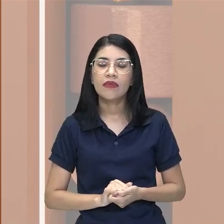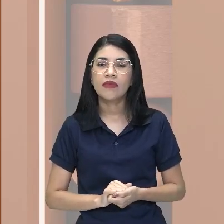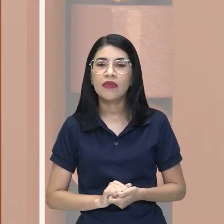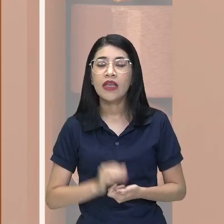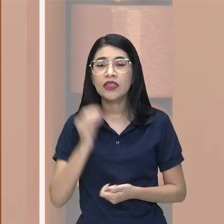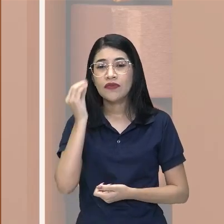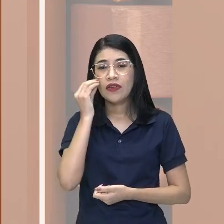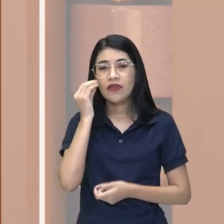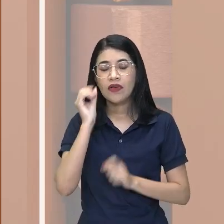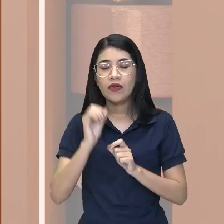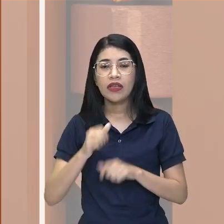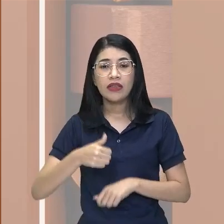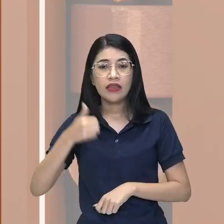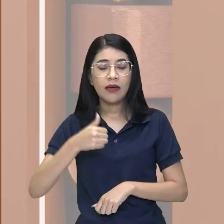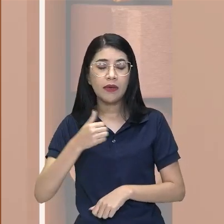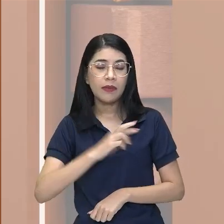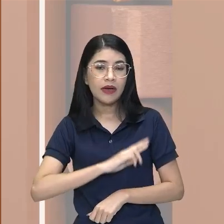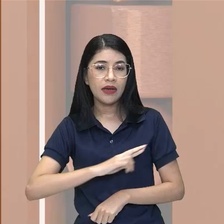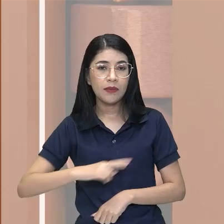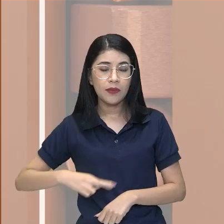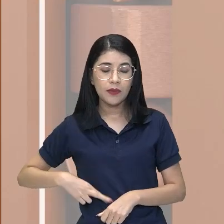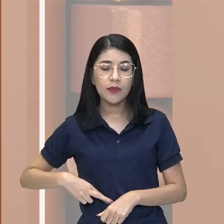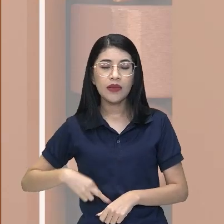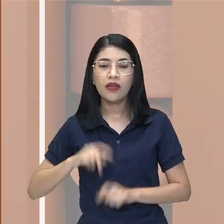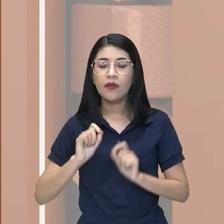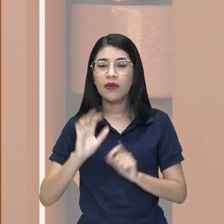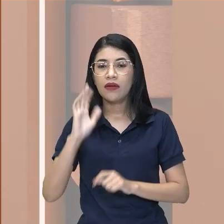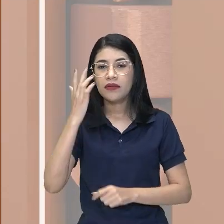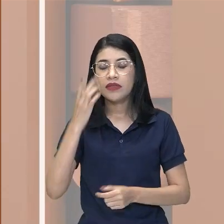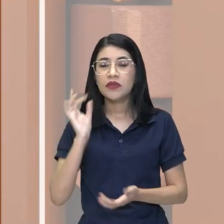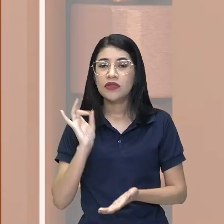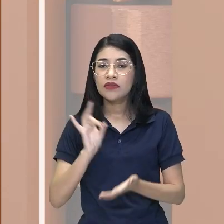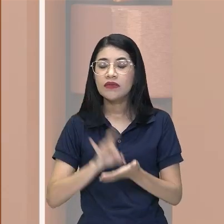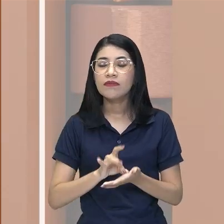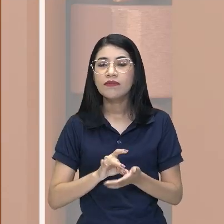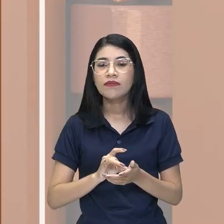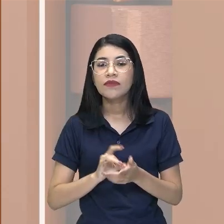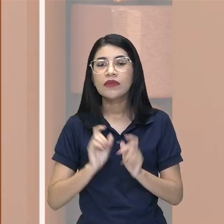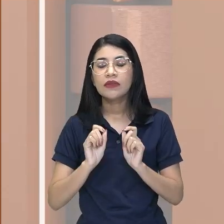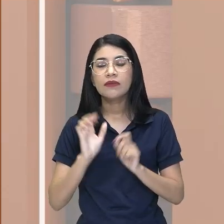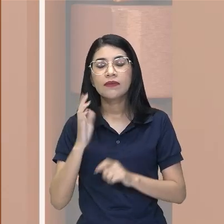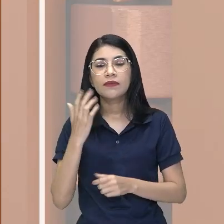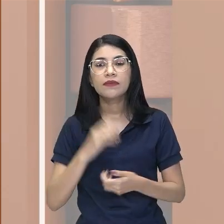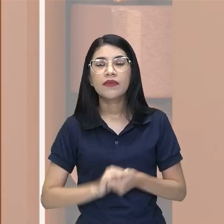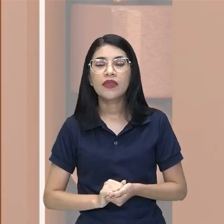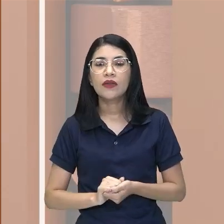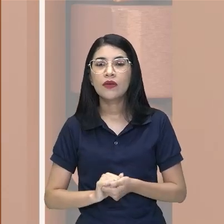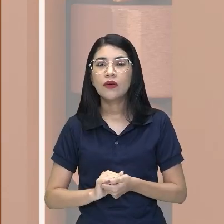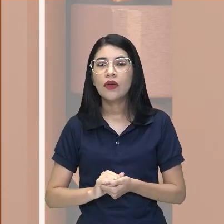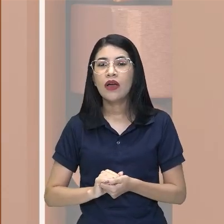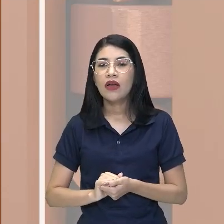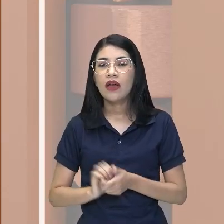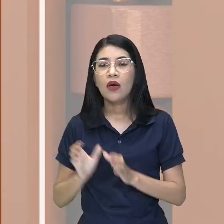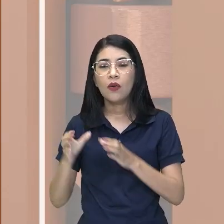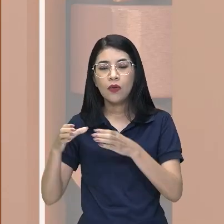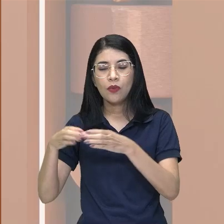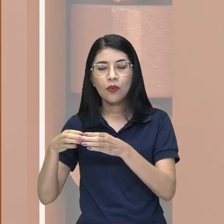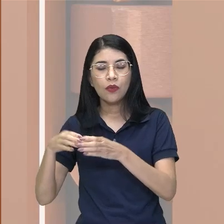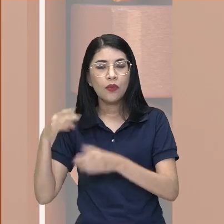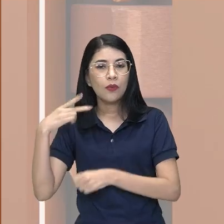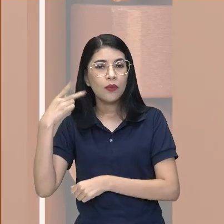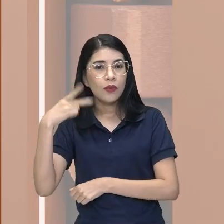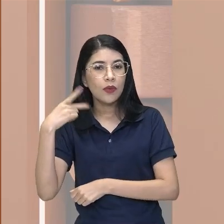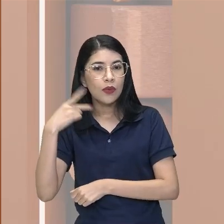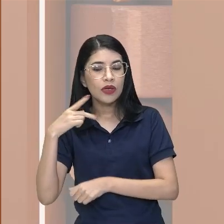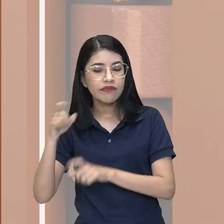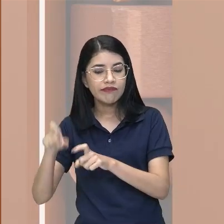Primeira República, na chamada República Velha, é quando, de fato, esses coronéis, essas oligarquias rurais,